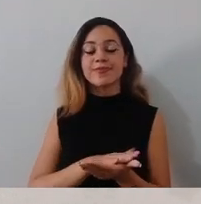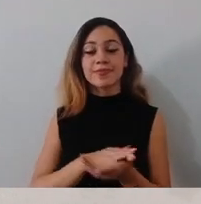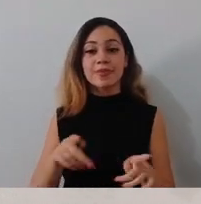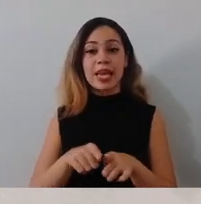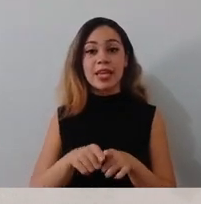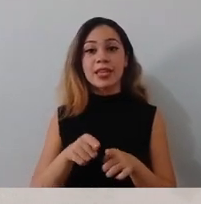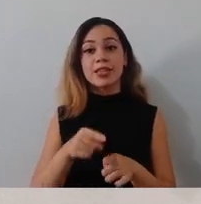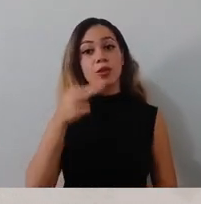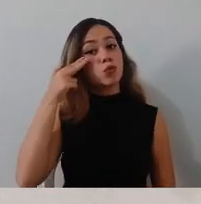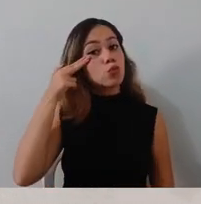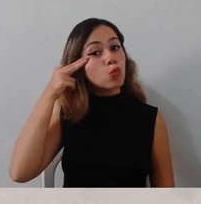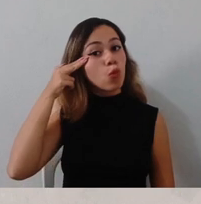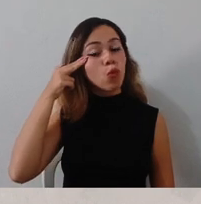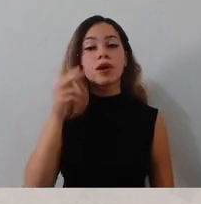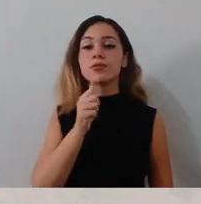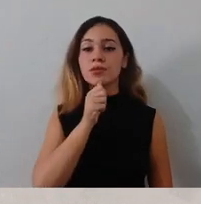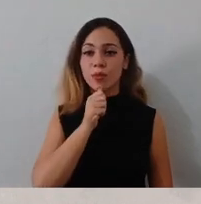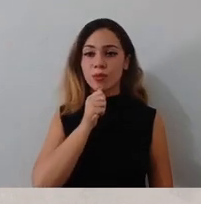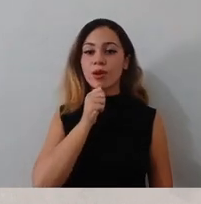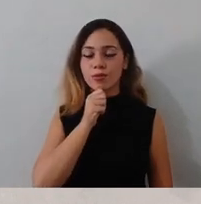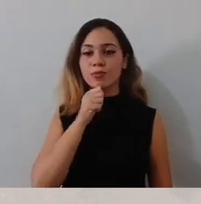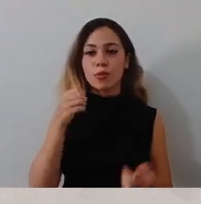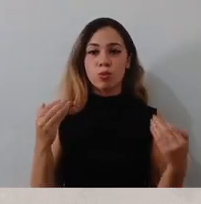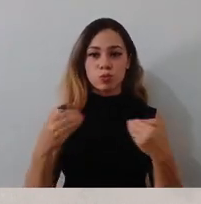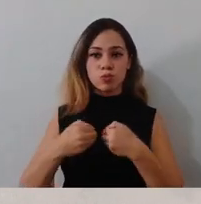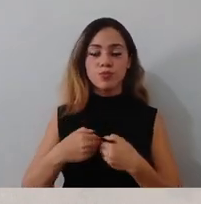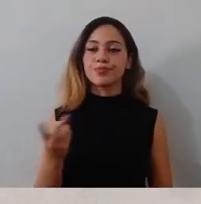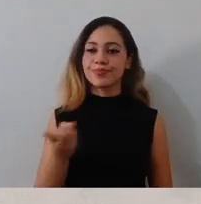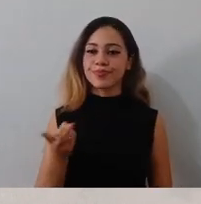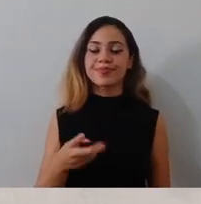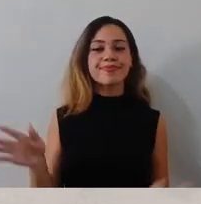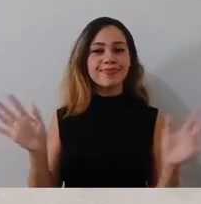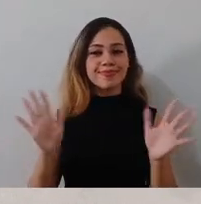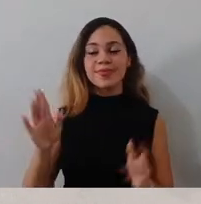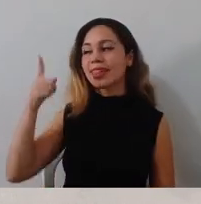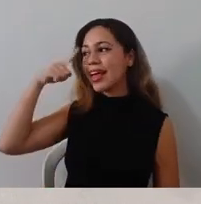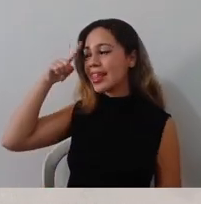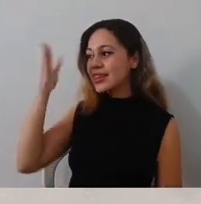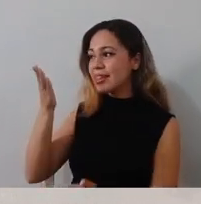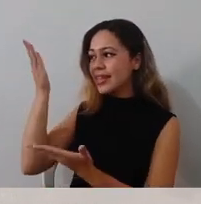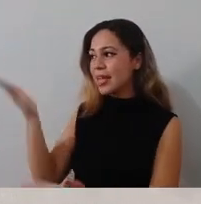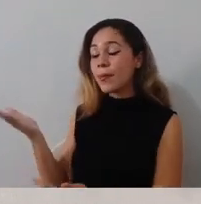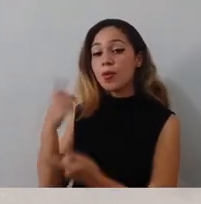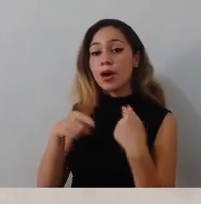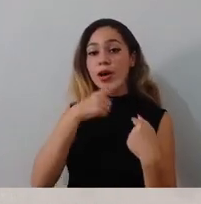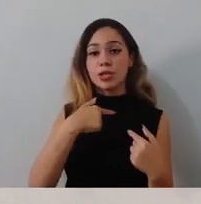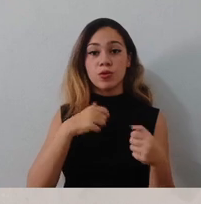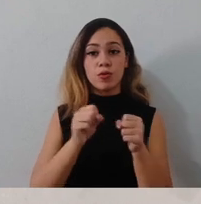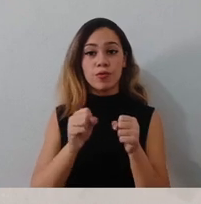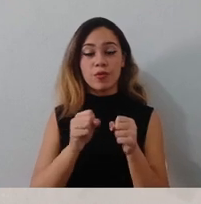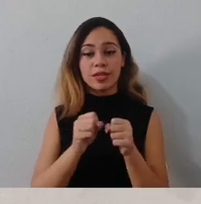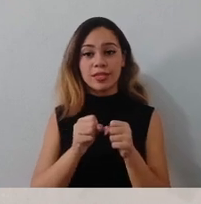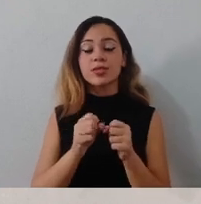O Samuel, que tem 9 anos, e o Noah, que tem 4 anos. Olá, Débora. Antes eu tenho